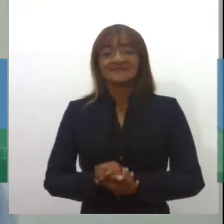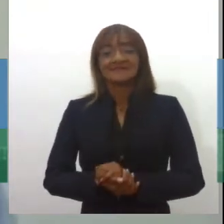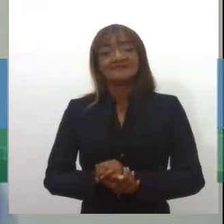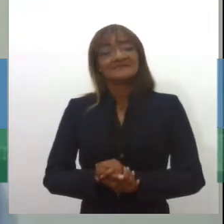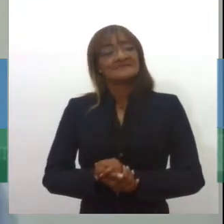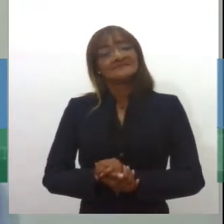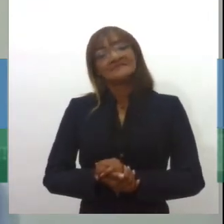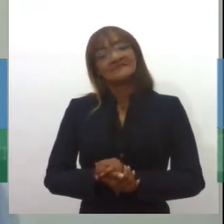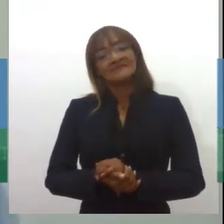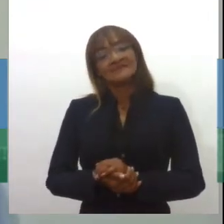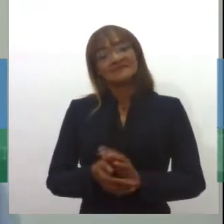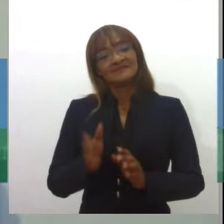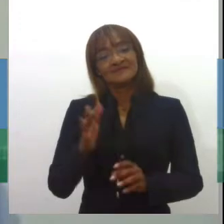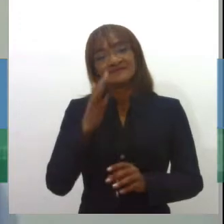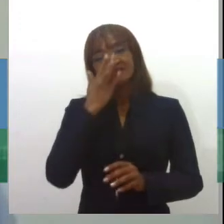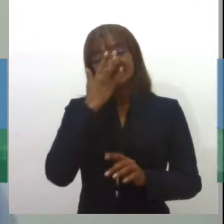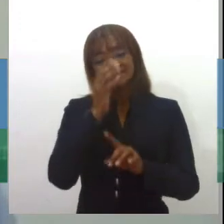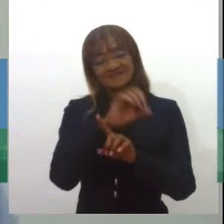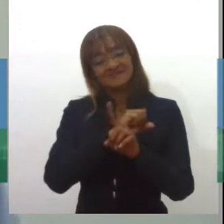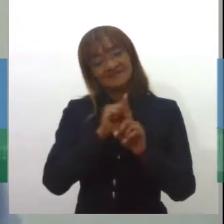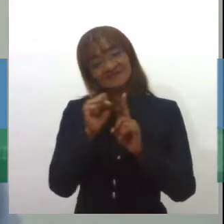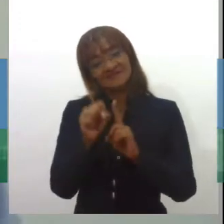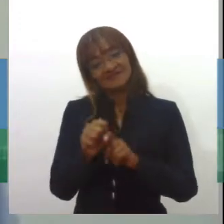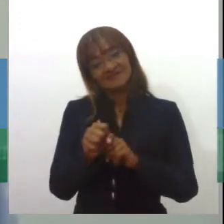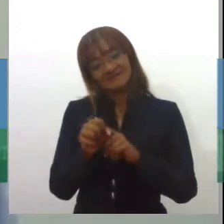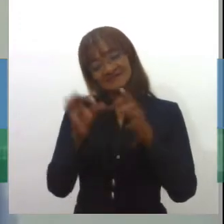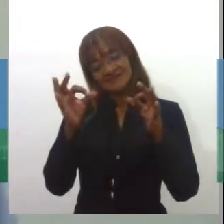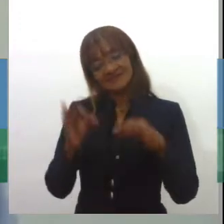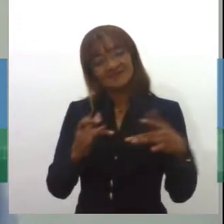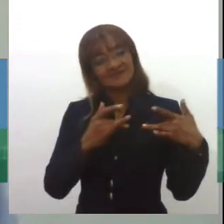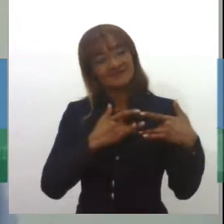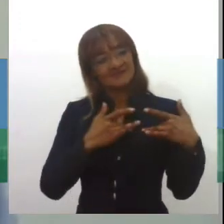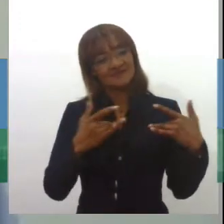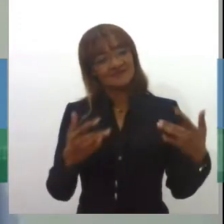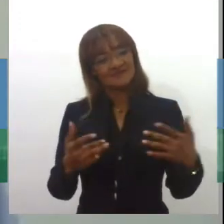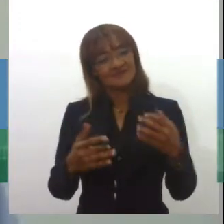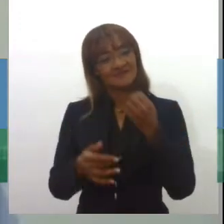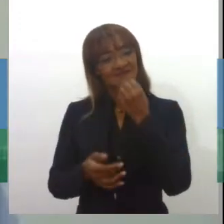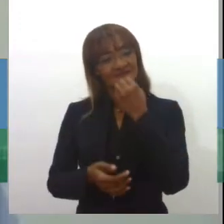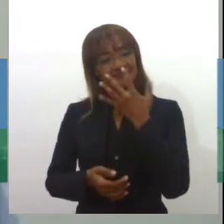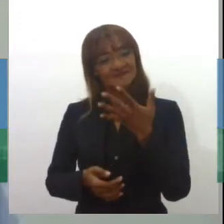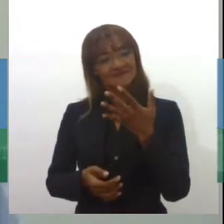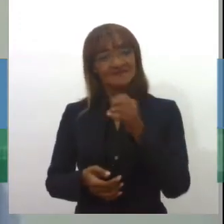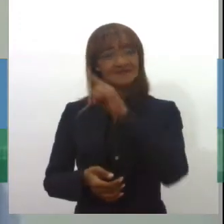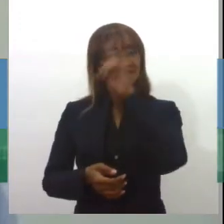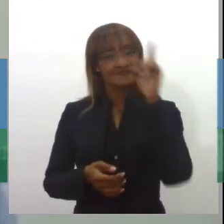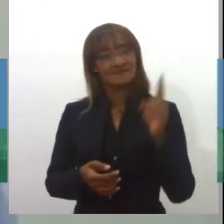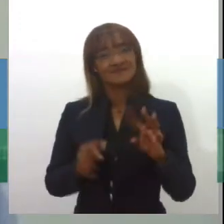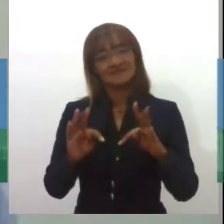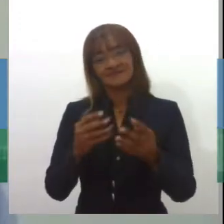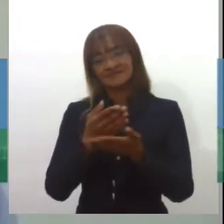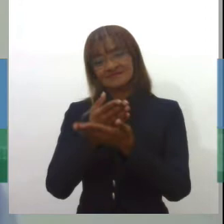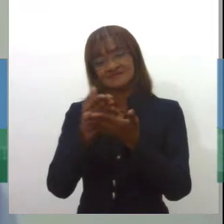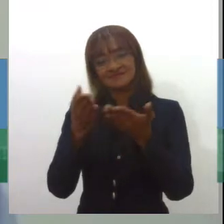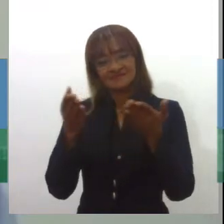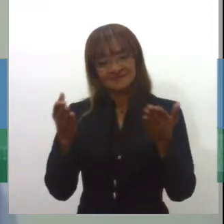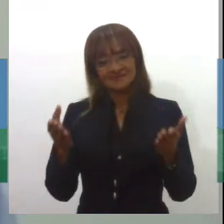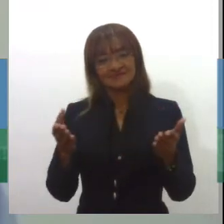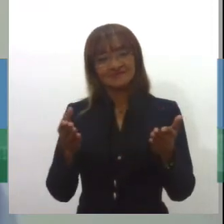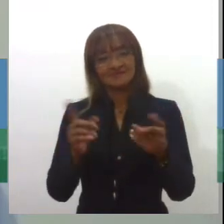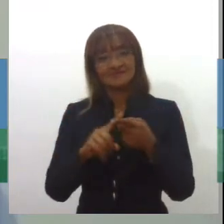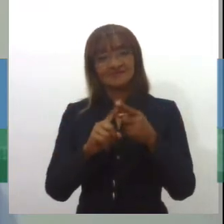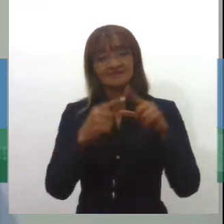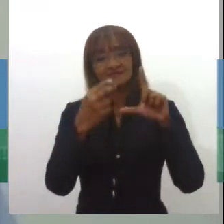efetivamente construir uma sociedade mais justa, solidária e igualitária. Então, bom dia também a todos aqueles que estão nos